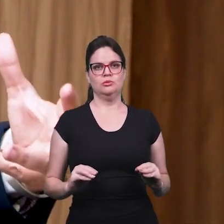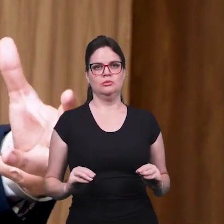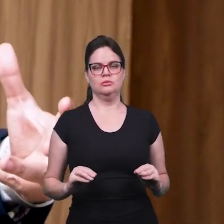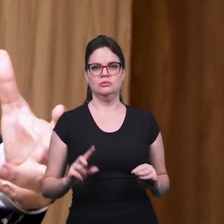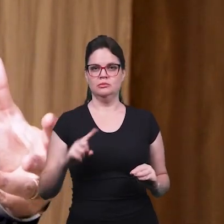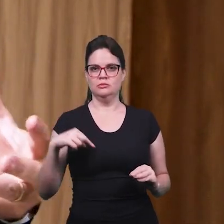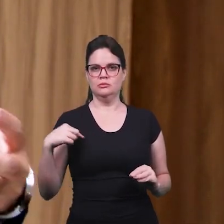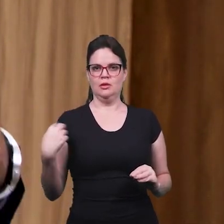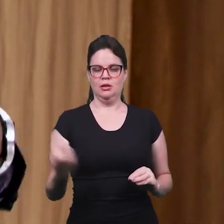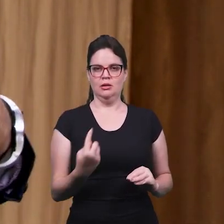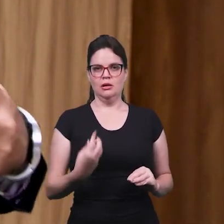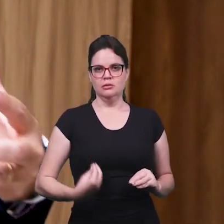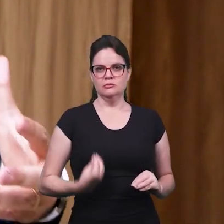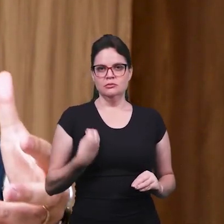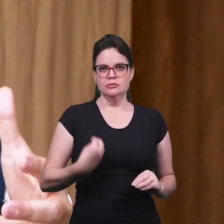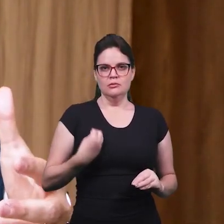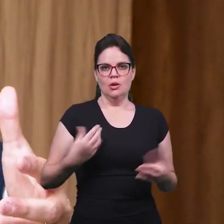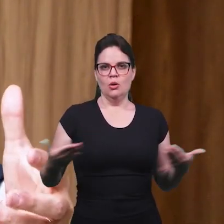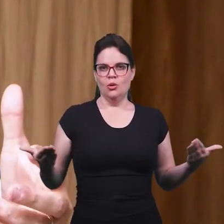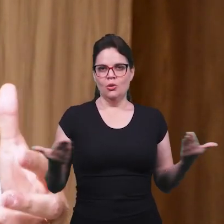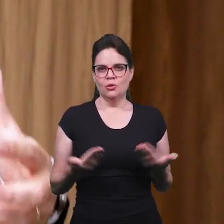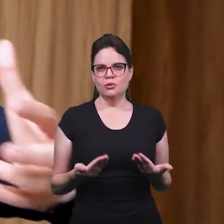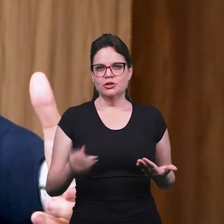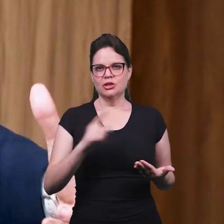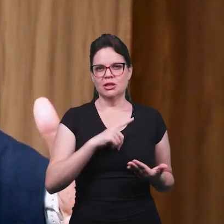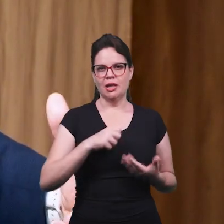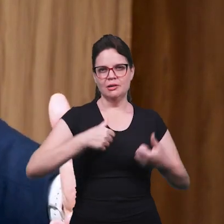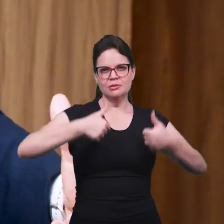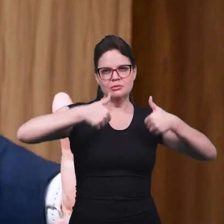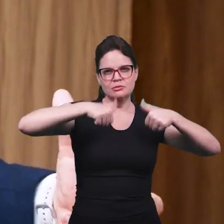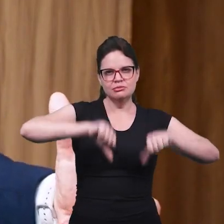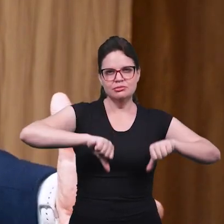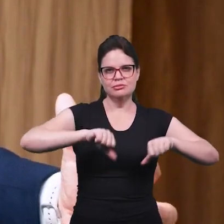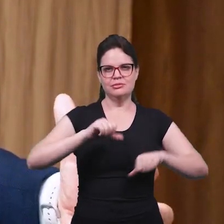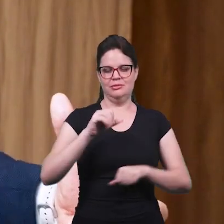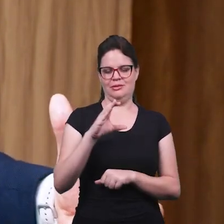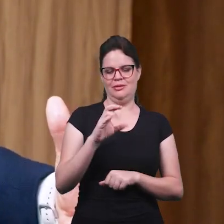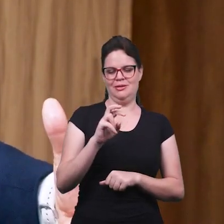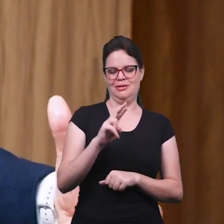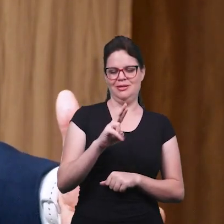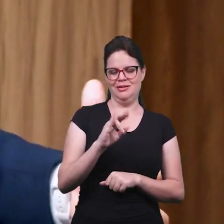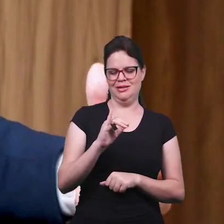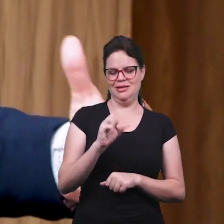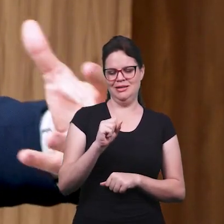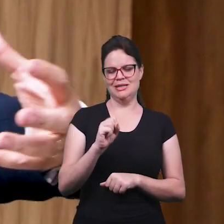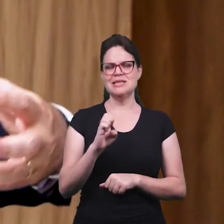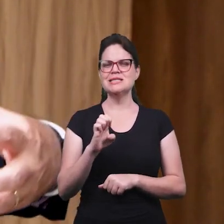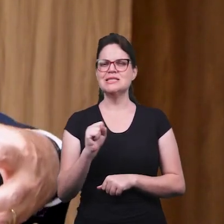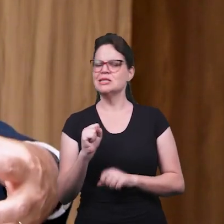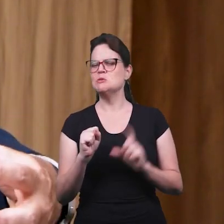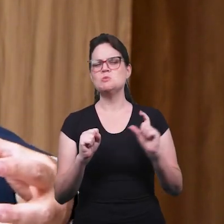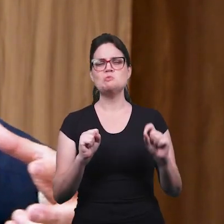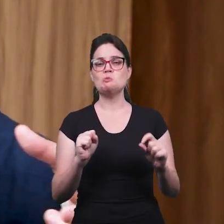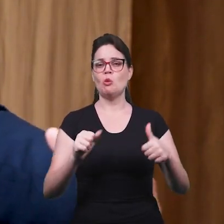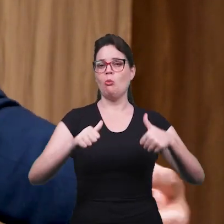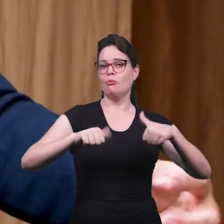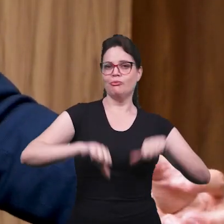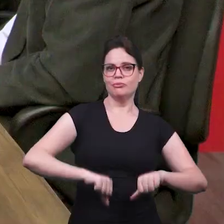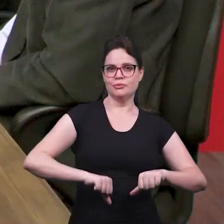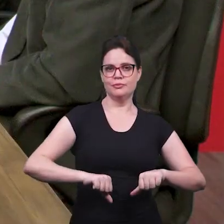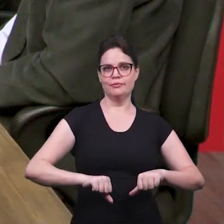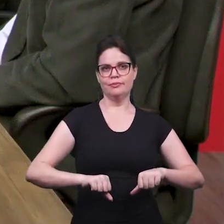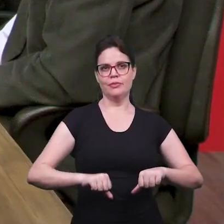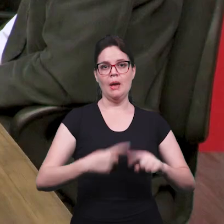situações vivenciadas hoje, as crises, né? As crises hoje, o mundo hoje está em crise, mas estamos vivendo um período de princípio